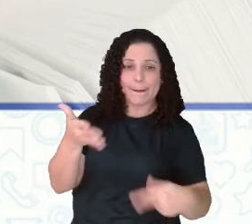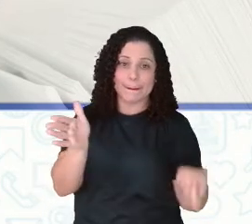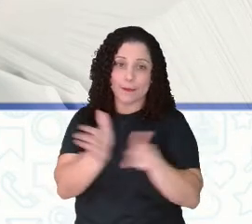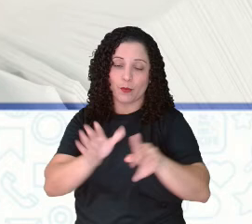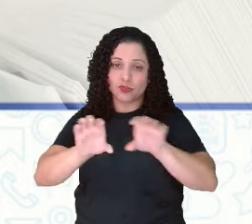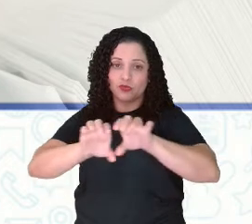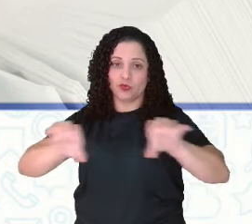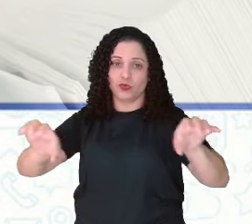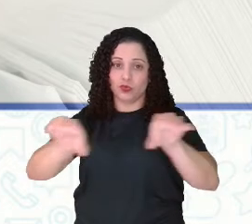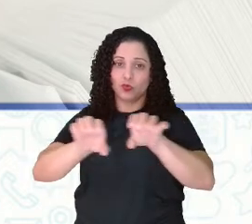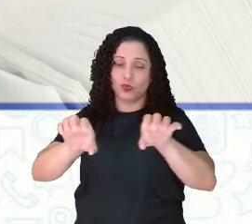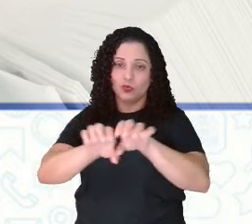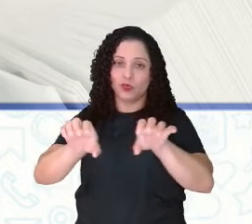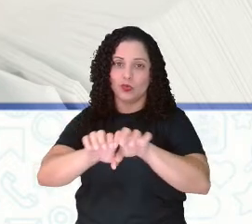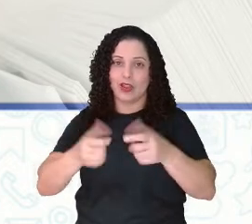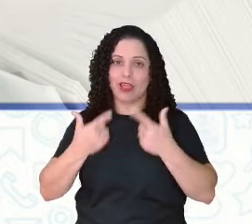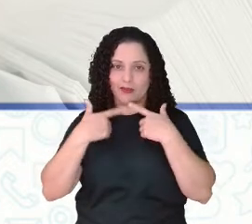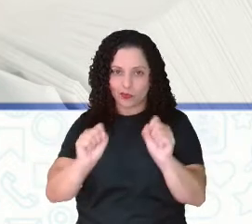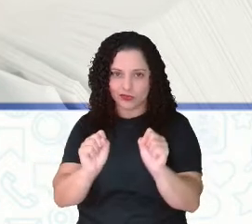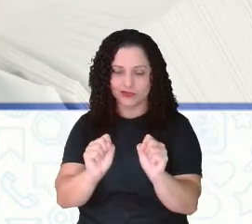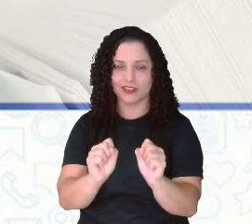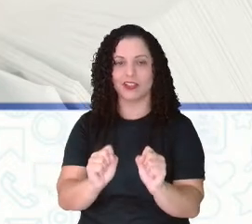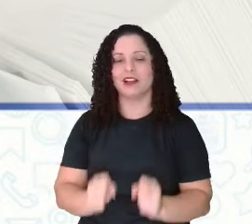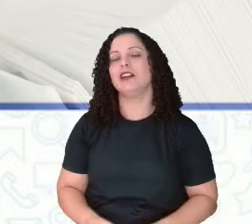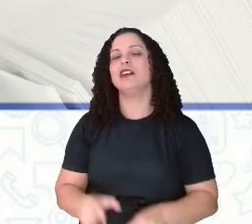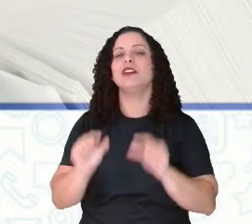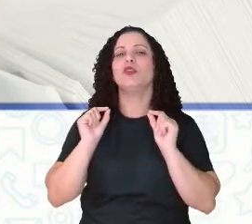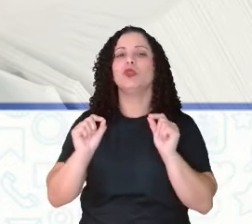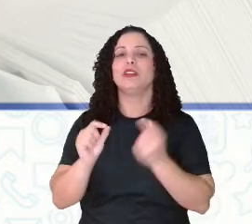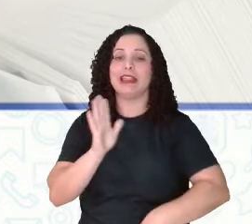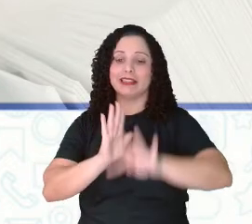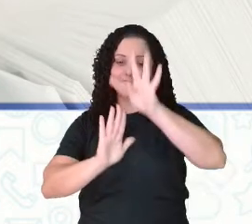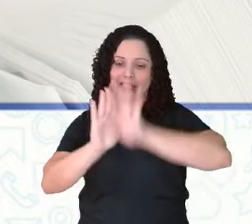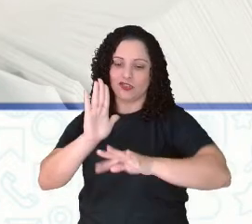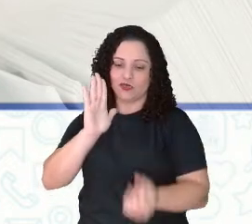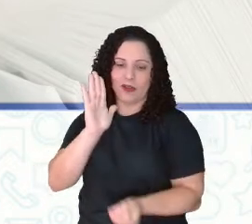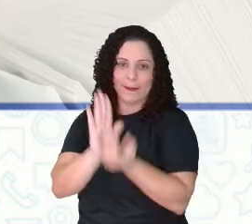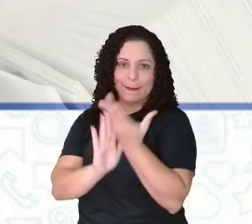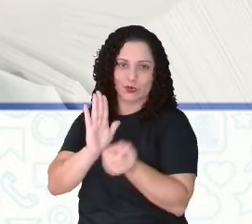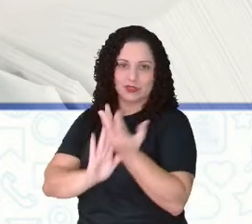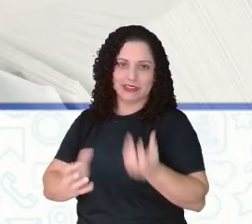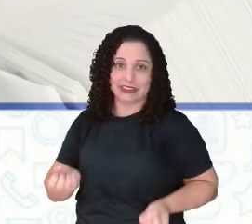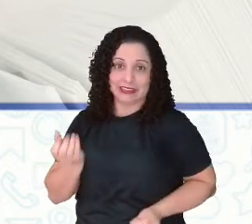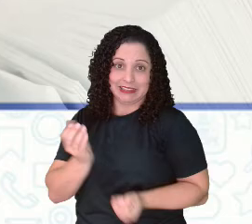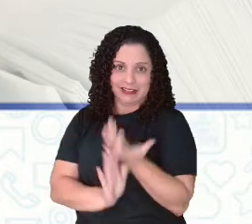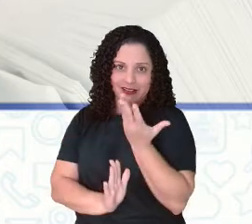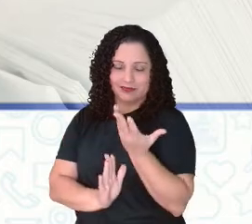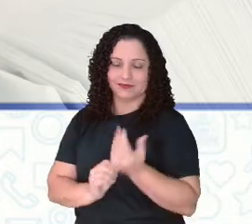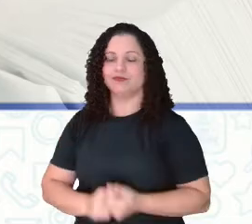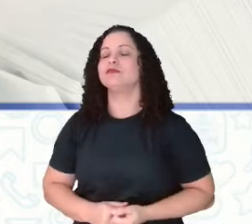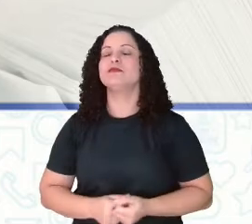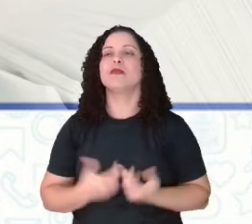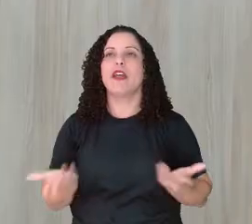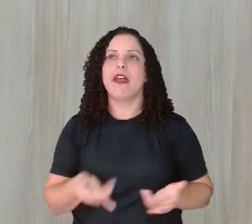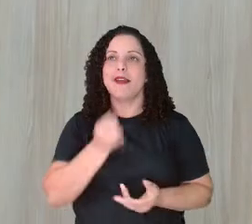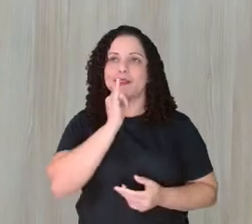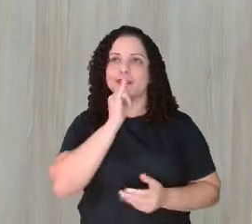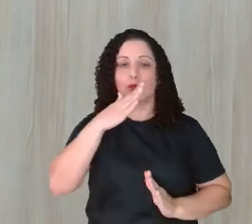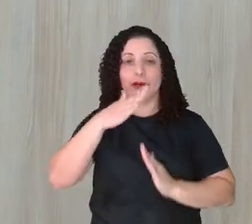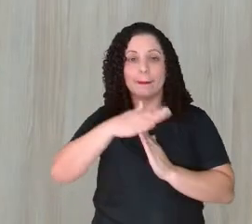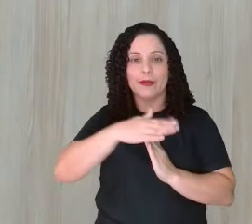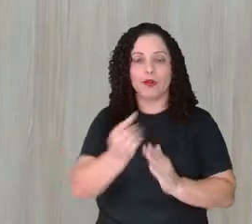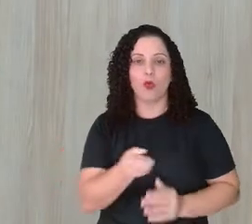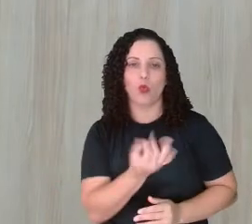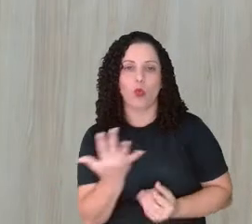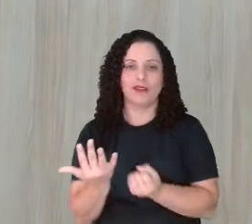linguística padrão, segundo a qual o texto é produzido. E são finitos, ou seja, a gente consegue contar, a gente sabe